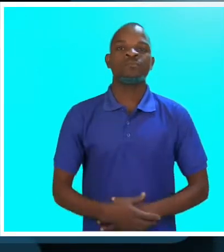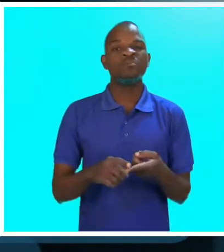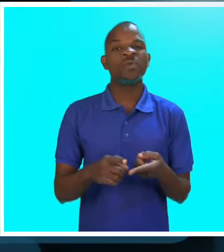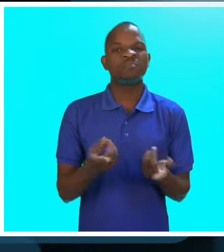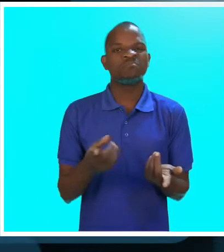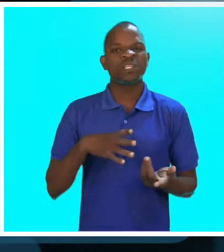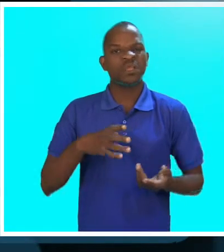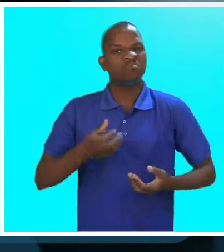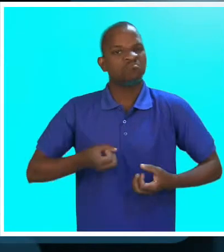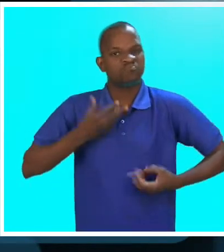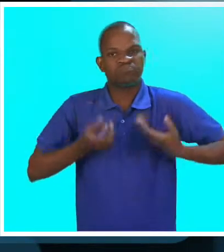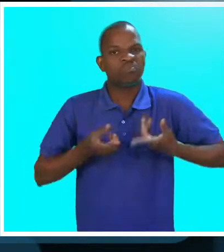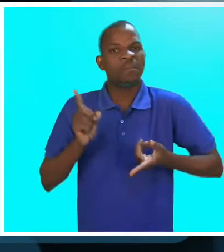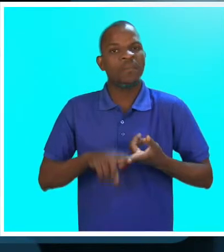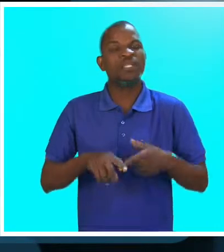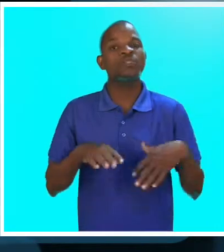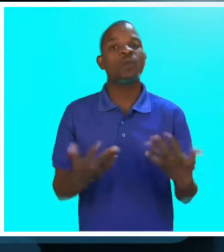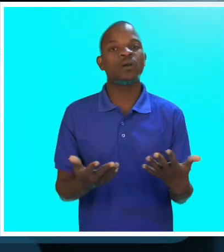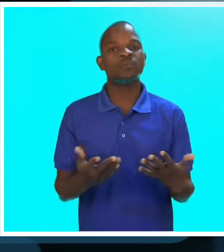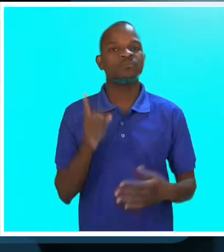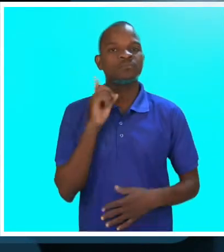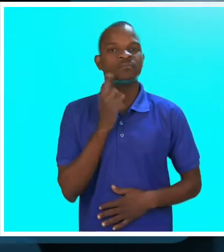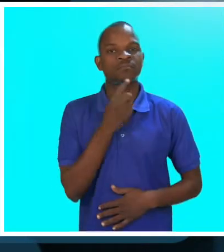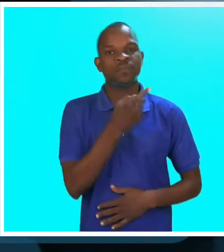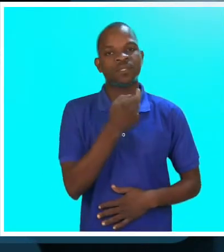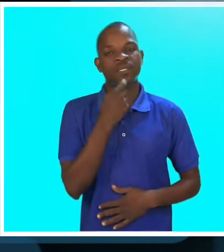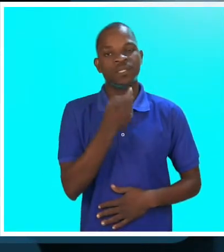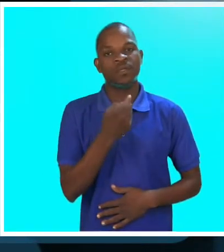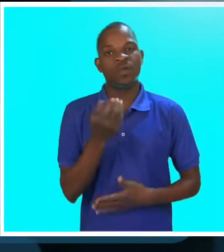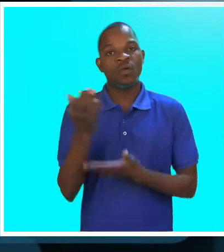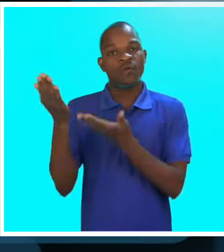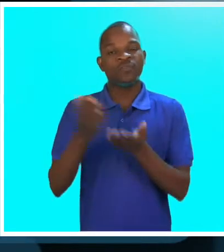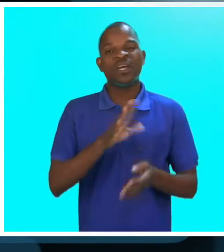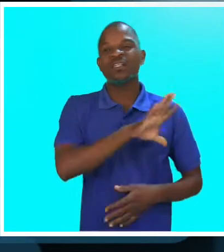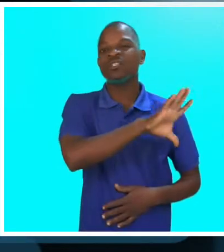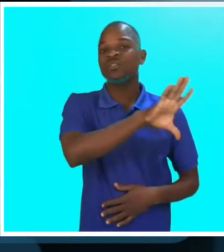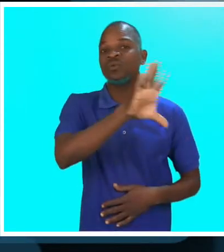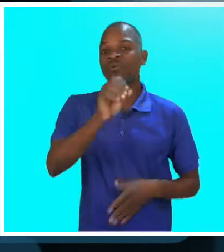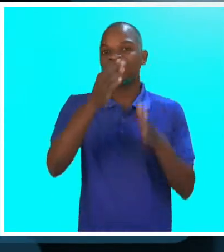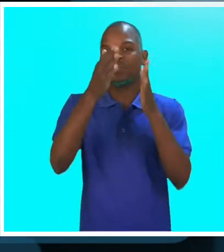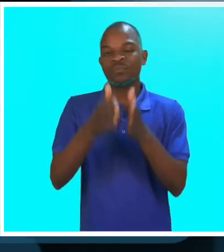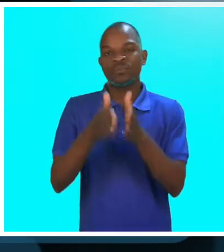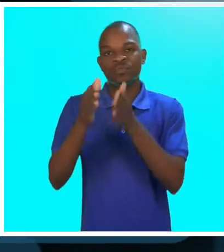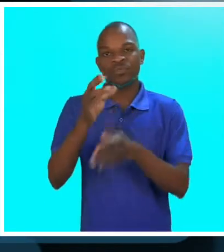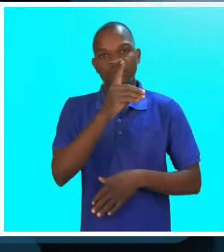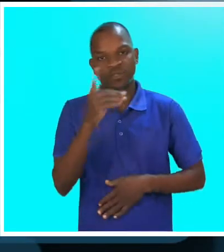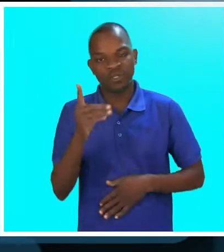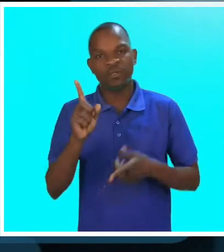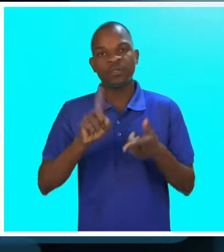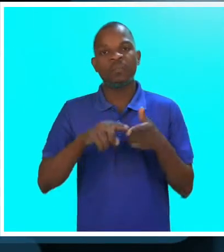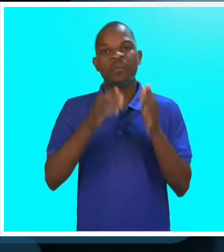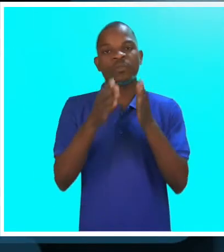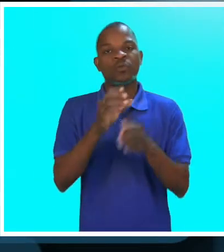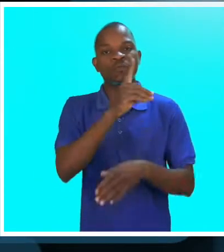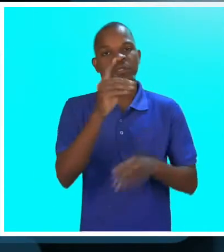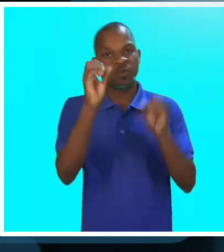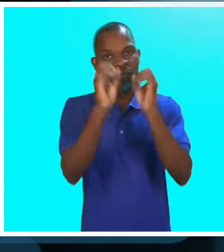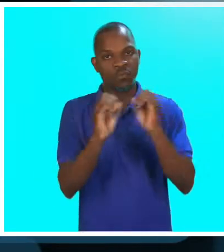ou nos consideração isso com o convidar a todas as pessoas com deficiência e os demais e